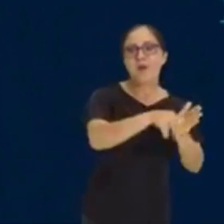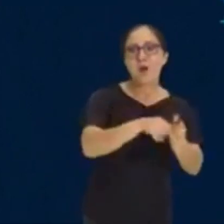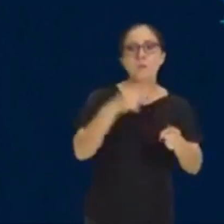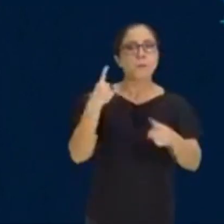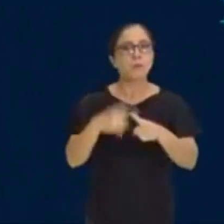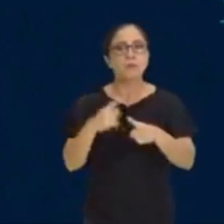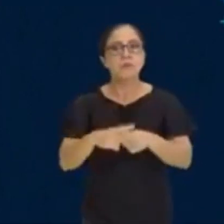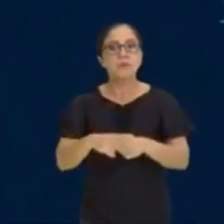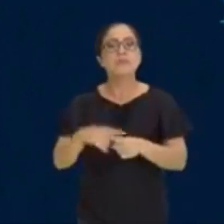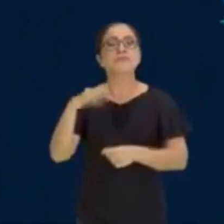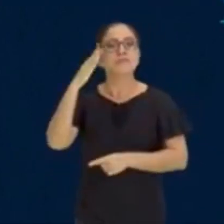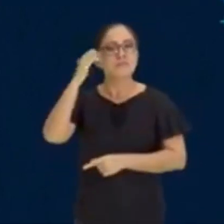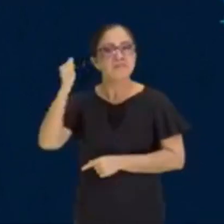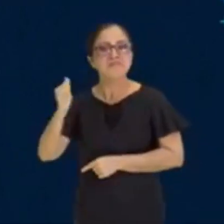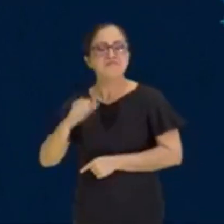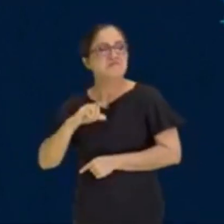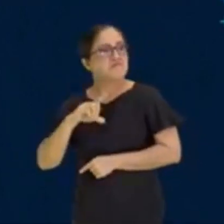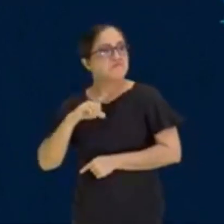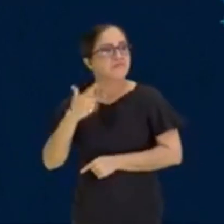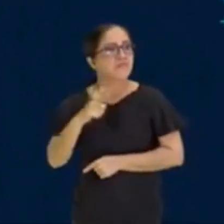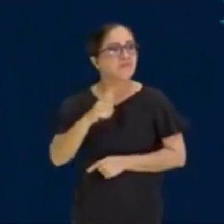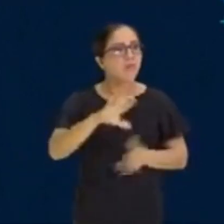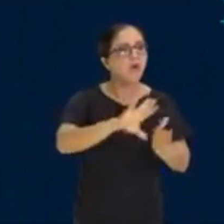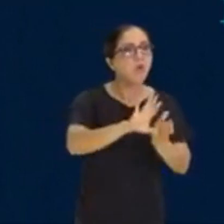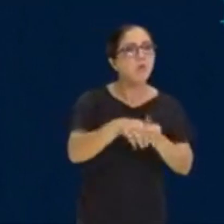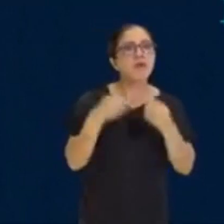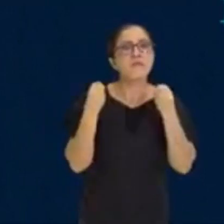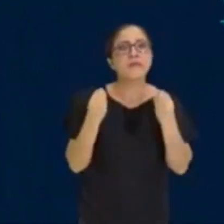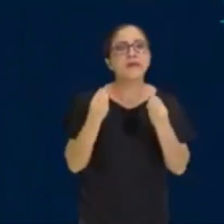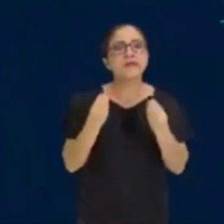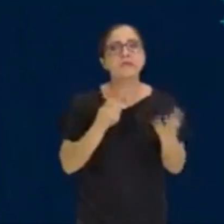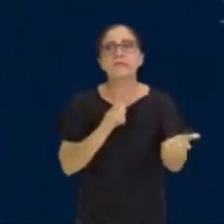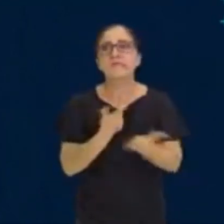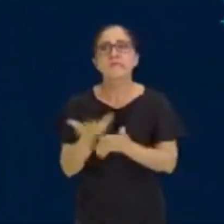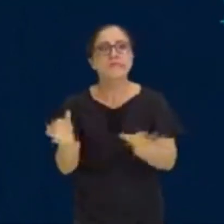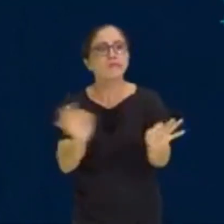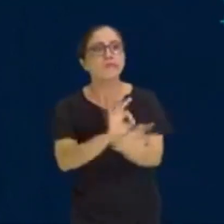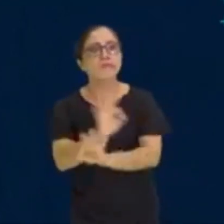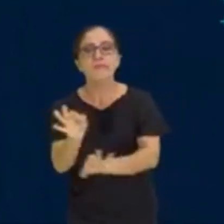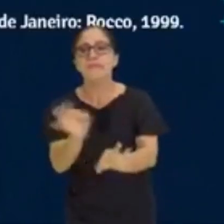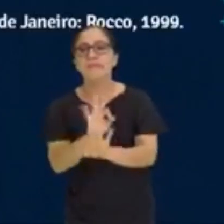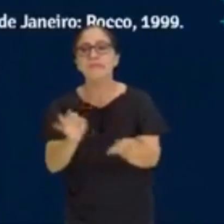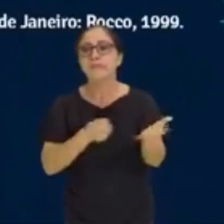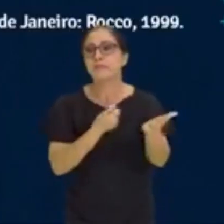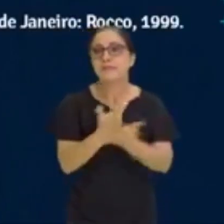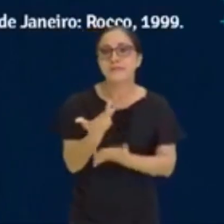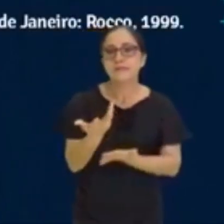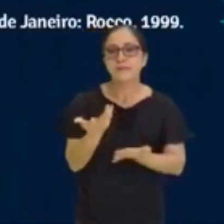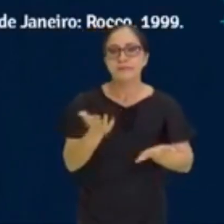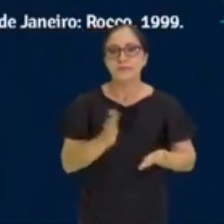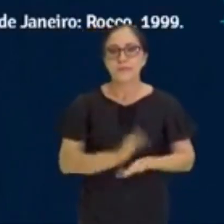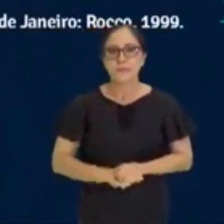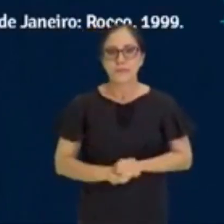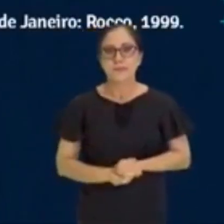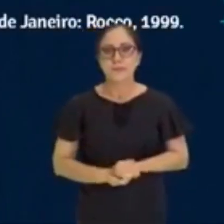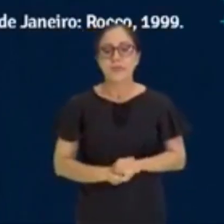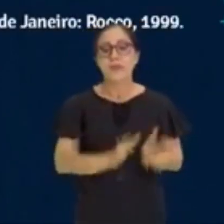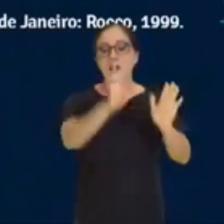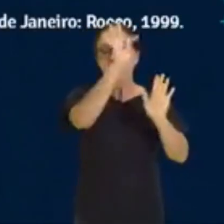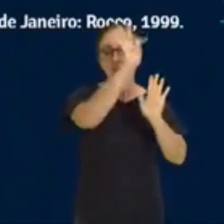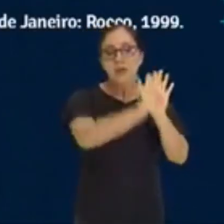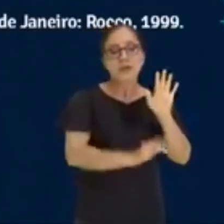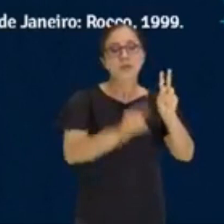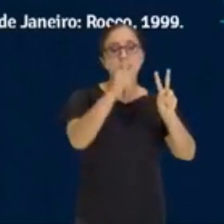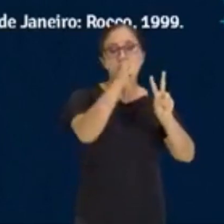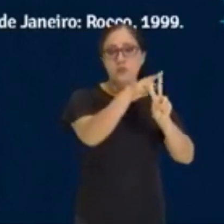que não ia ter onde gastar. Vamos avançar mais um pouco. Texto 2.